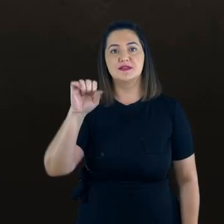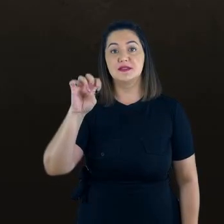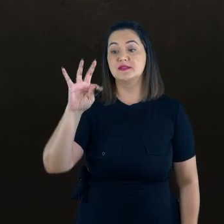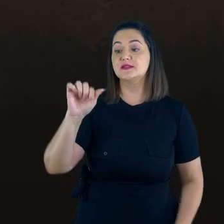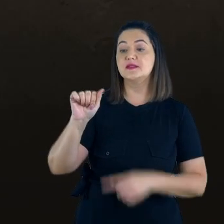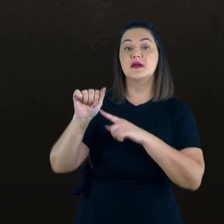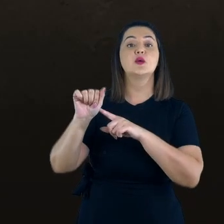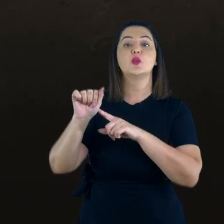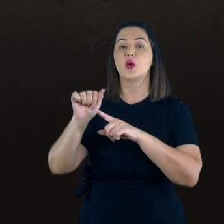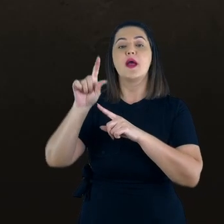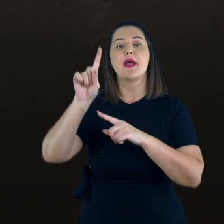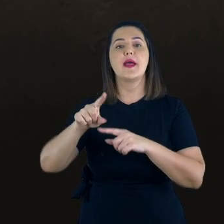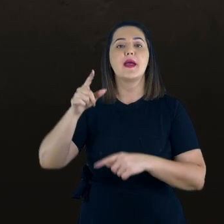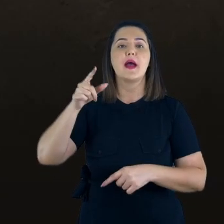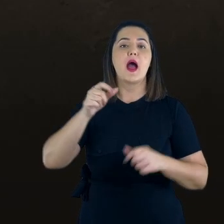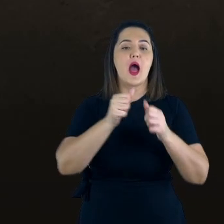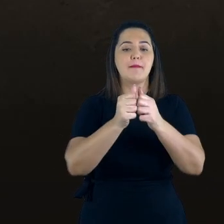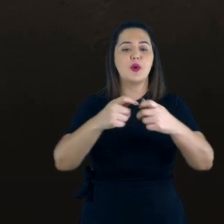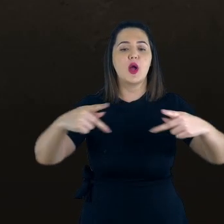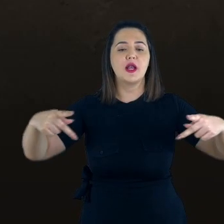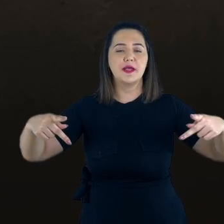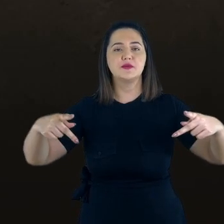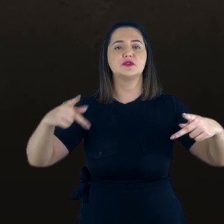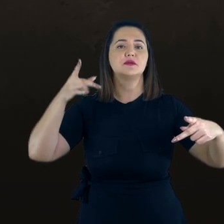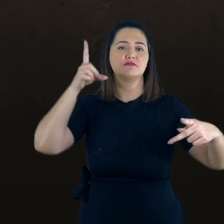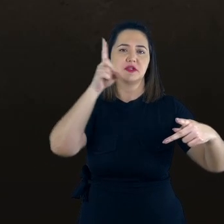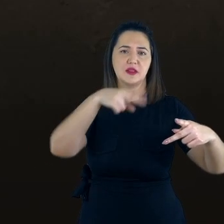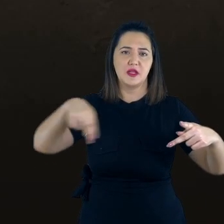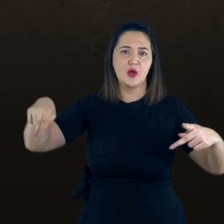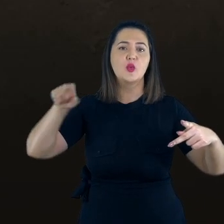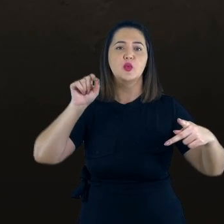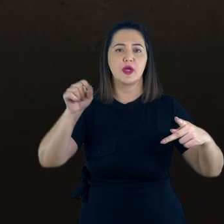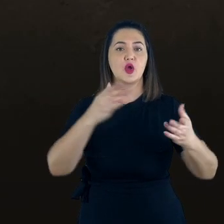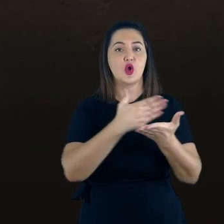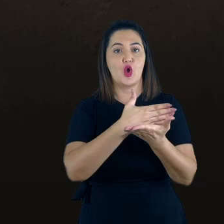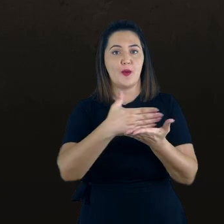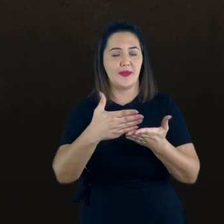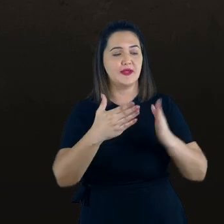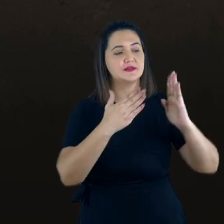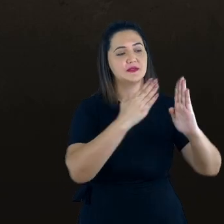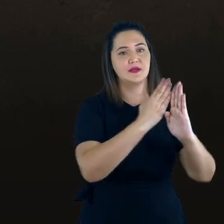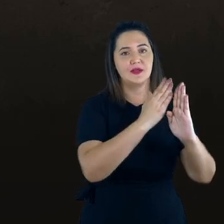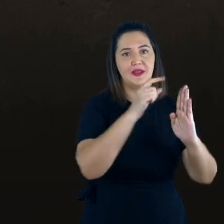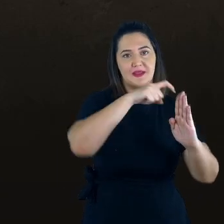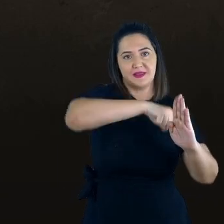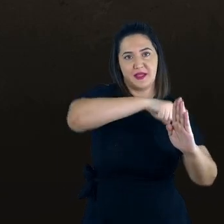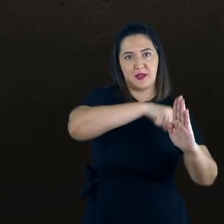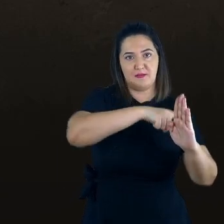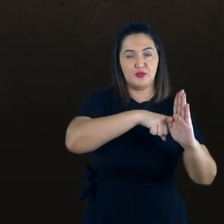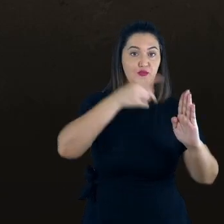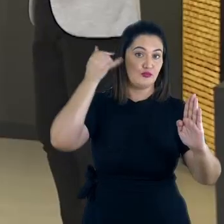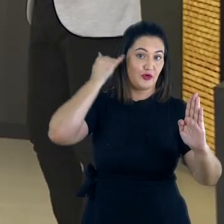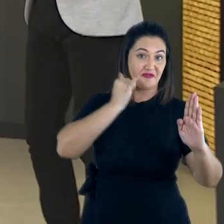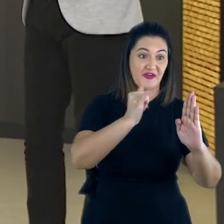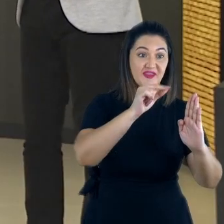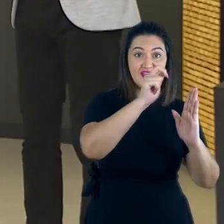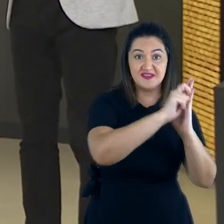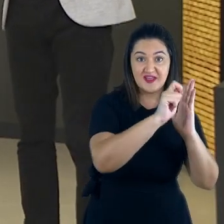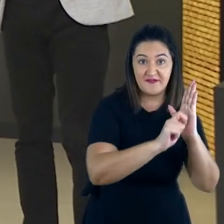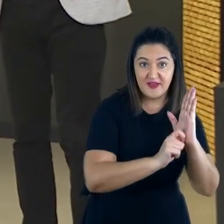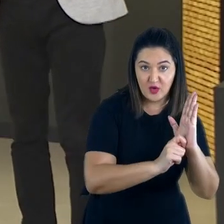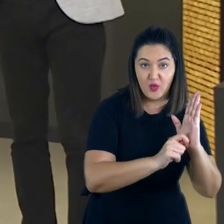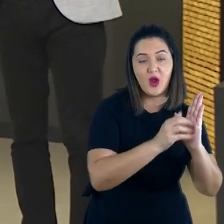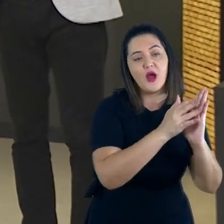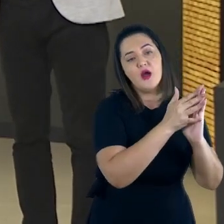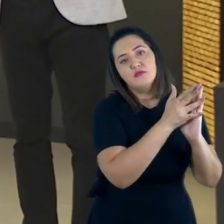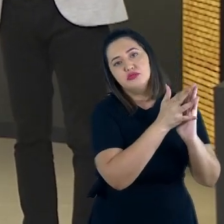como sendo cumpridas através do curso da história humana, começando no tempo dos profetas que a escreveram. E assim